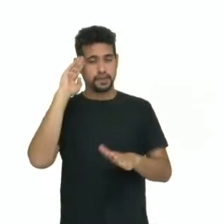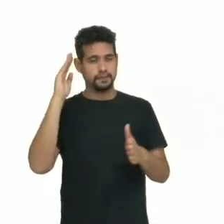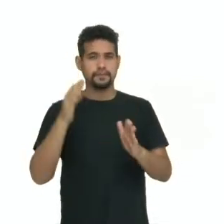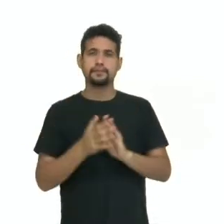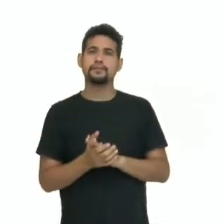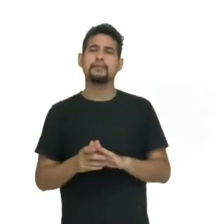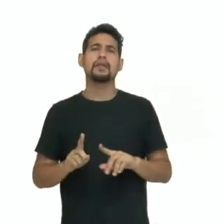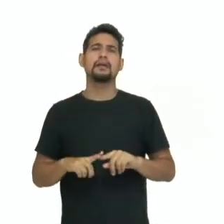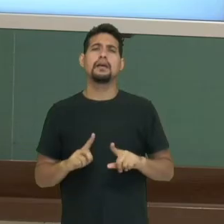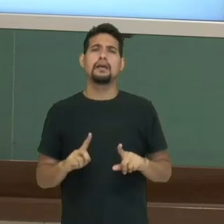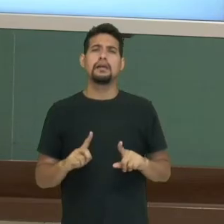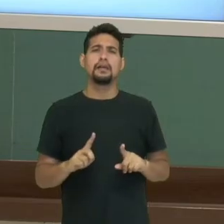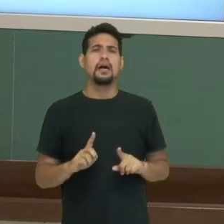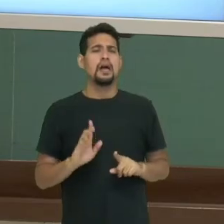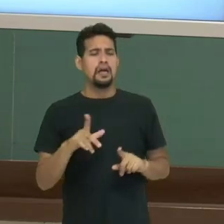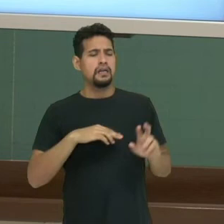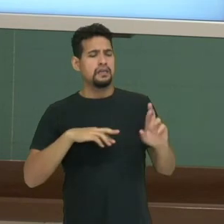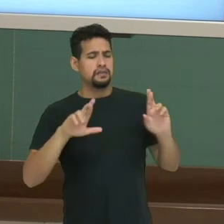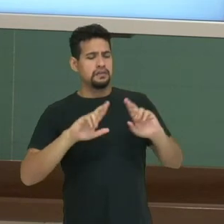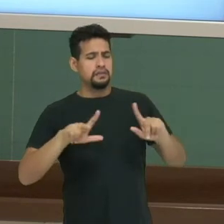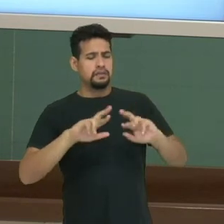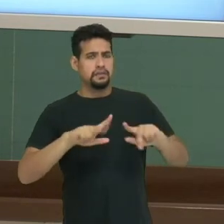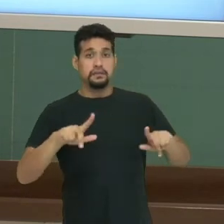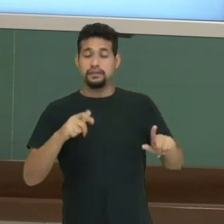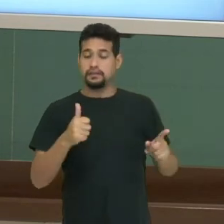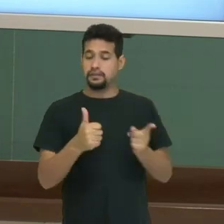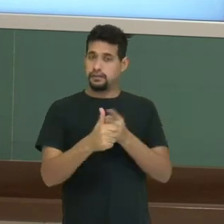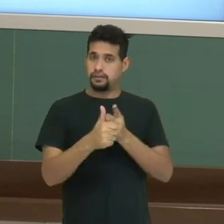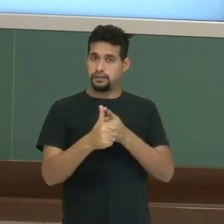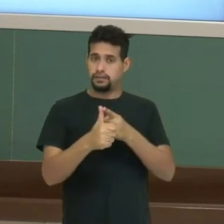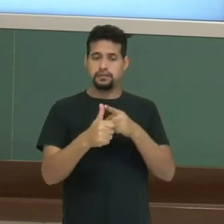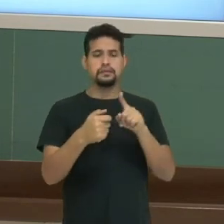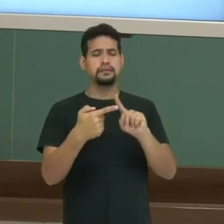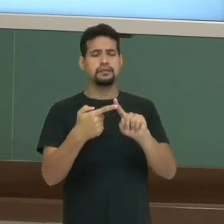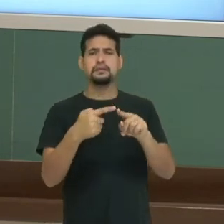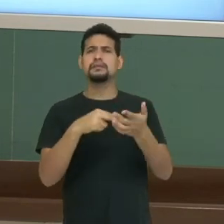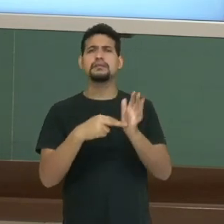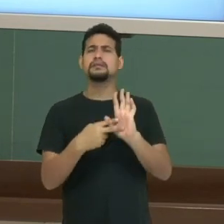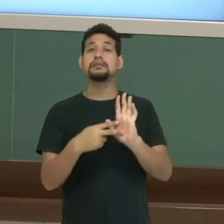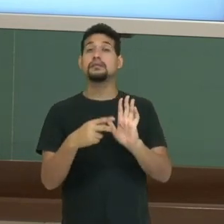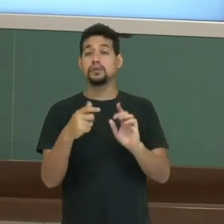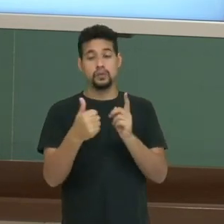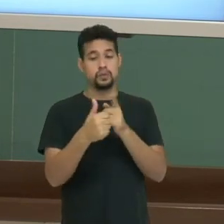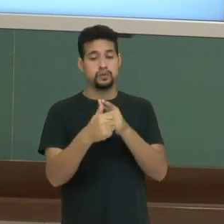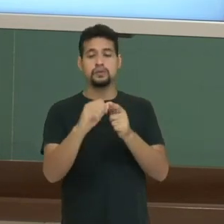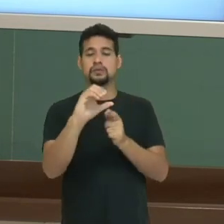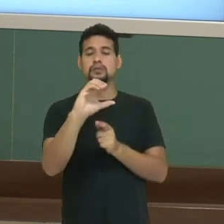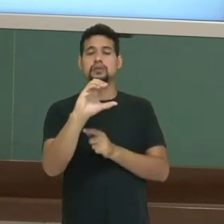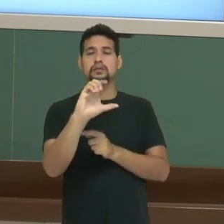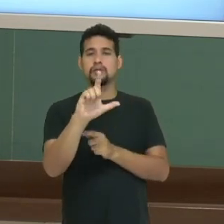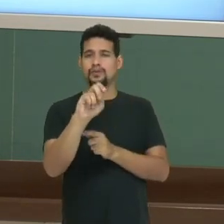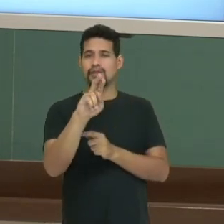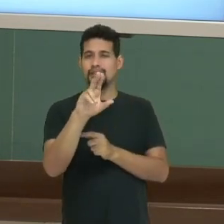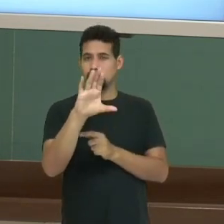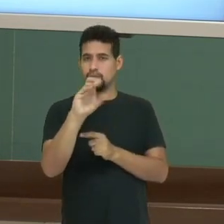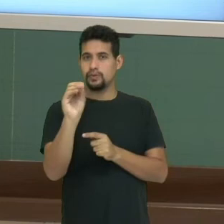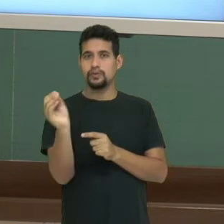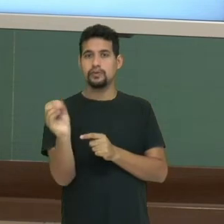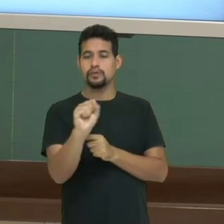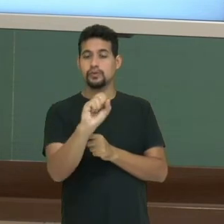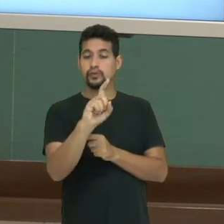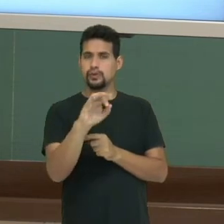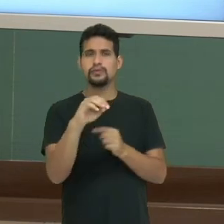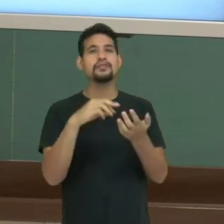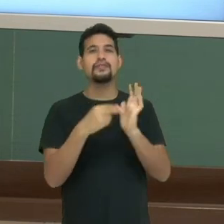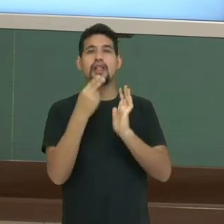Então veja só, aqui a diferença entre a primeira e a segunda é que em uma é o cloreto de sódio, nosso sal de cozinha fundido, e